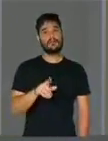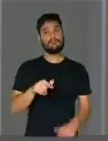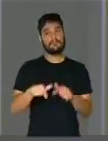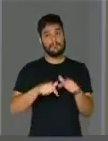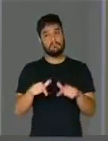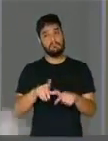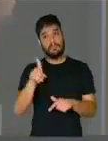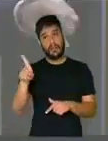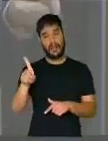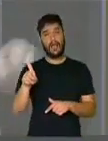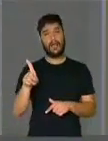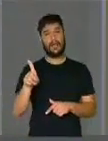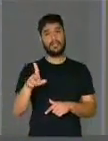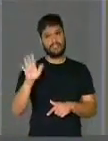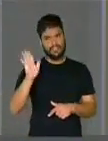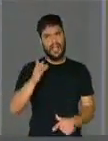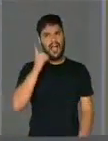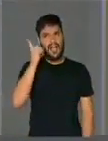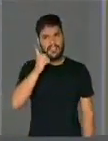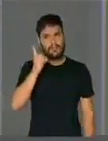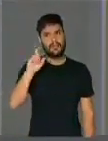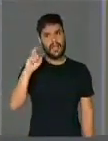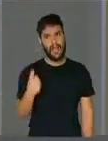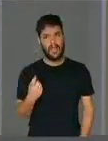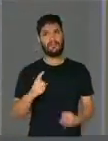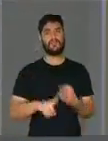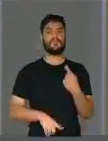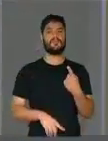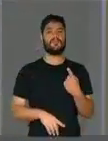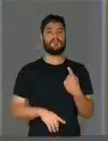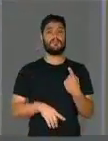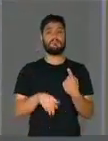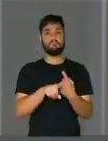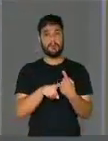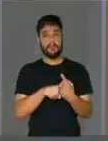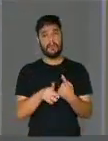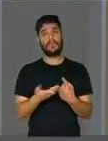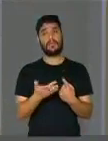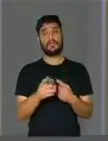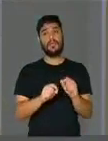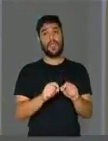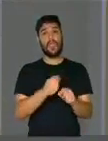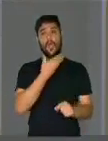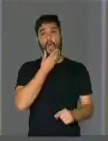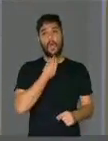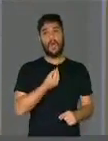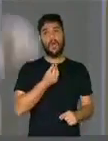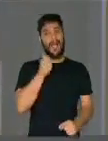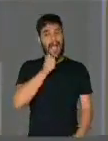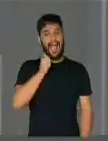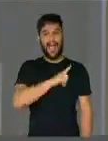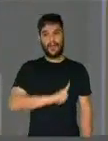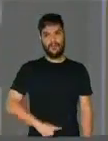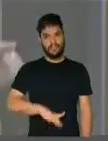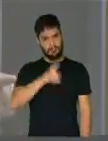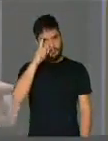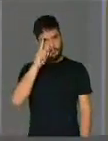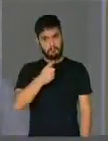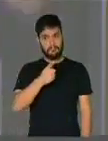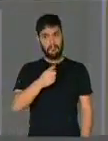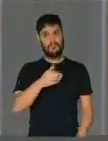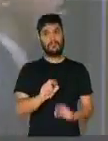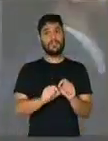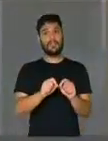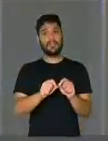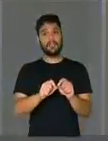estado de Roraima, ele que já foi deputado federal, abandonou, acusado pela governadora de ter negociado